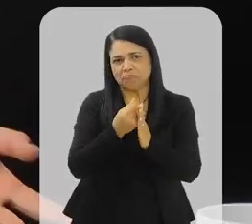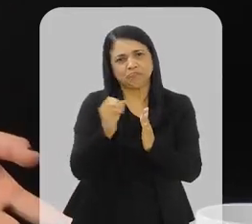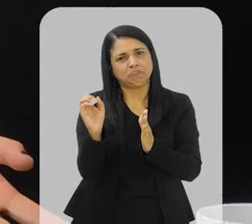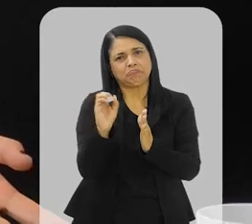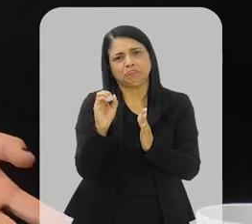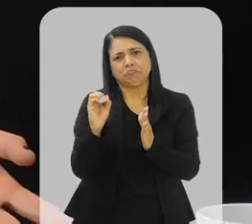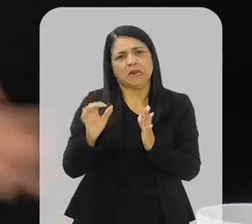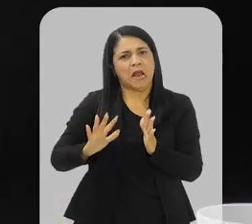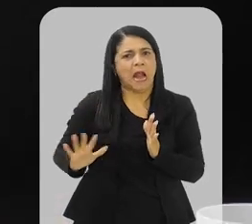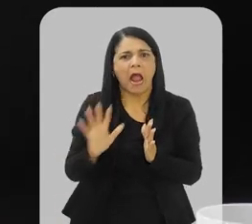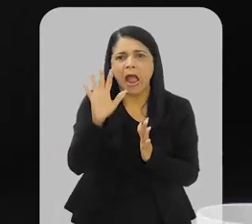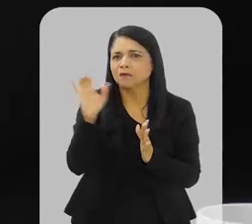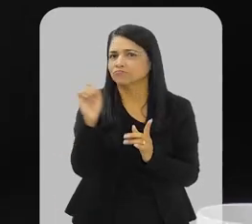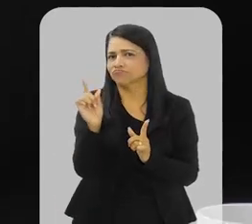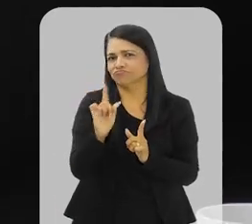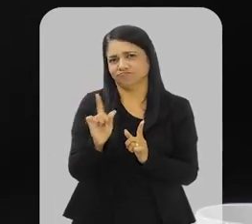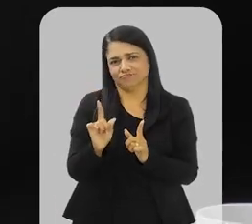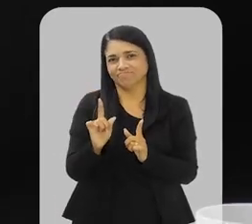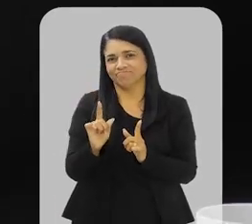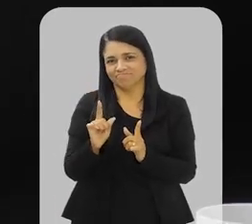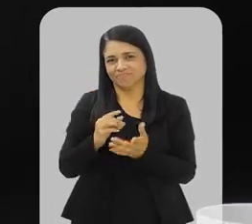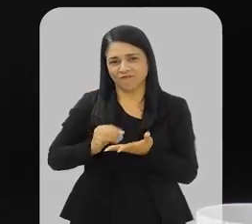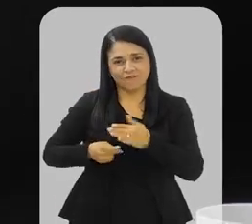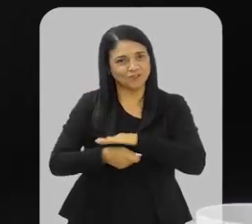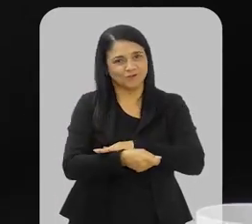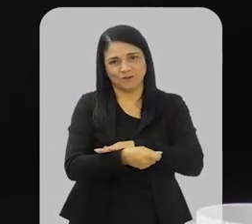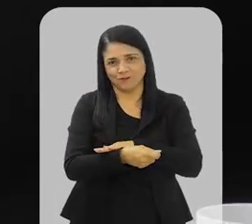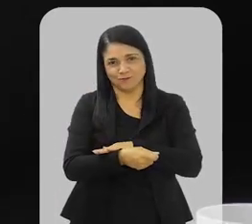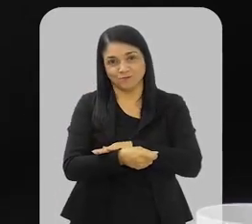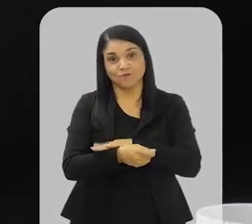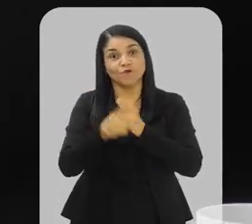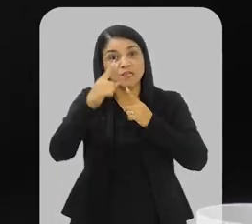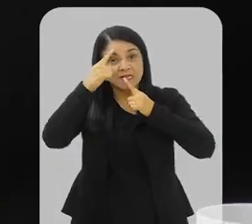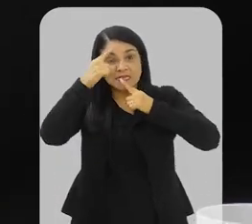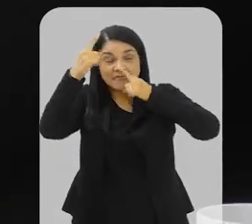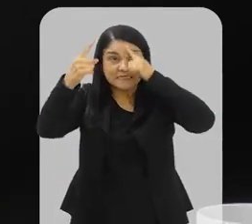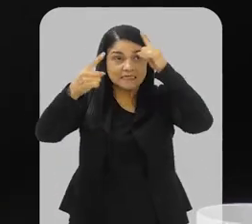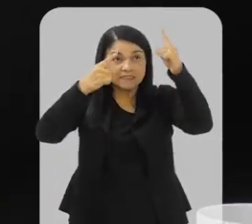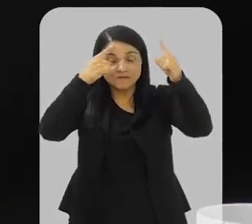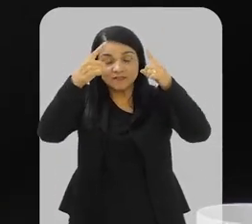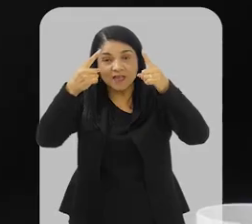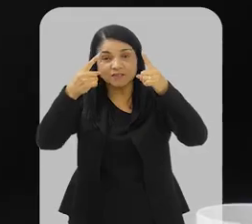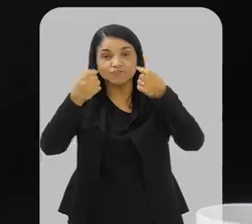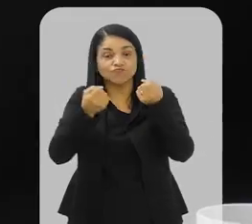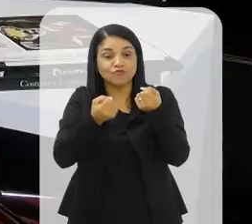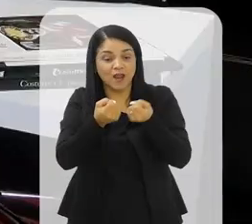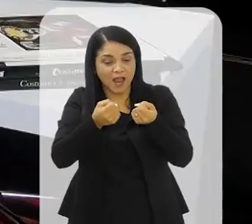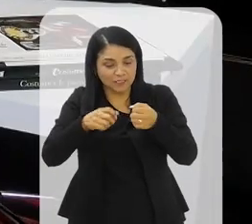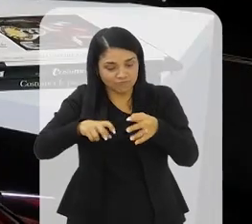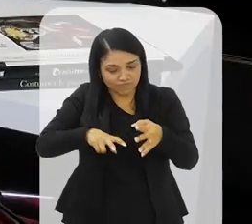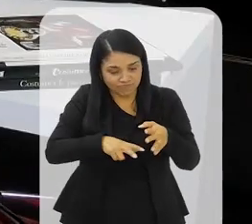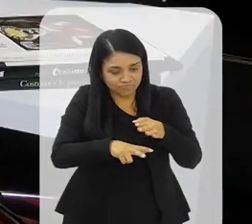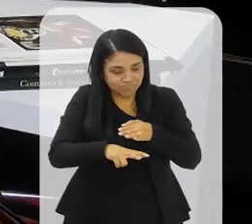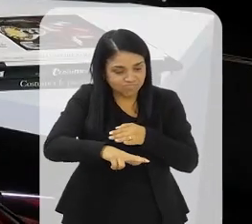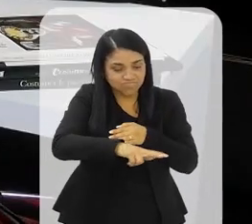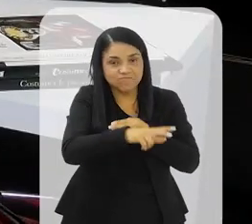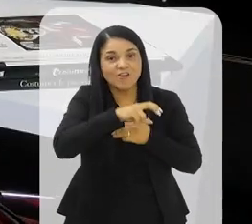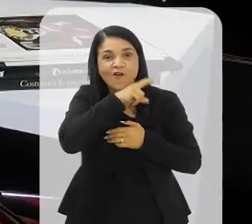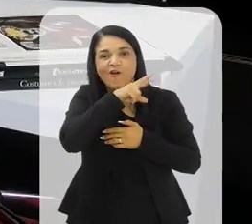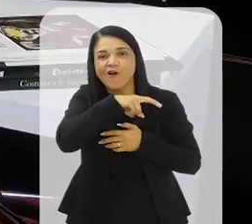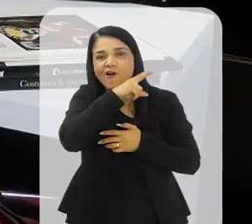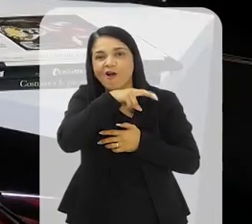foi a cobra e a cobra que foi pro chão não é com certeza o investimento mais caro daquela comissão É verdade usou Muita